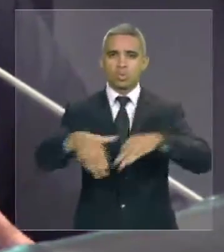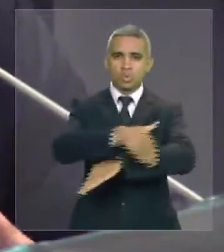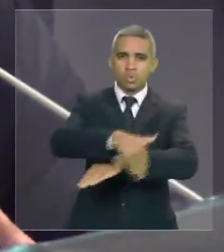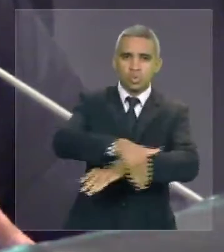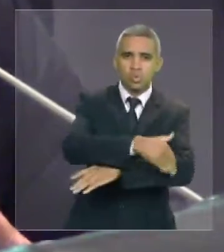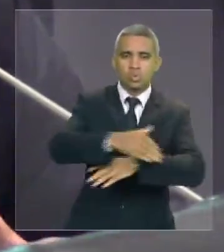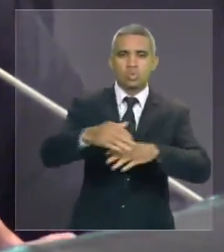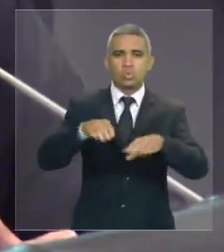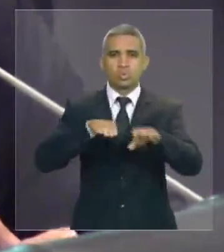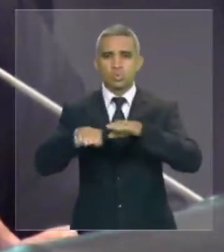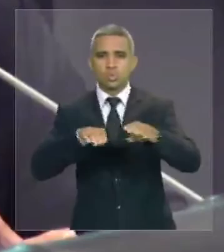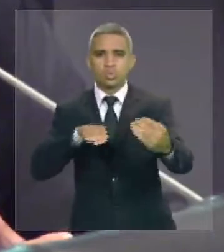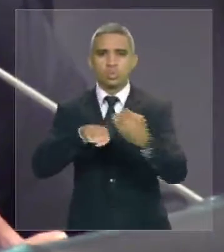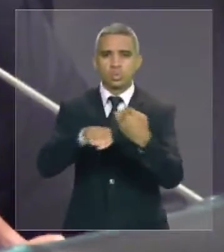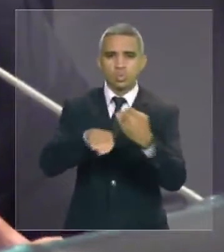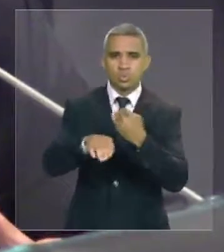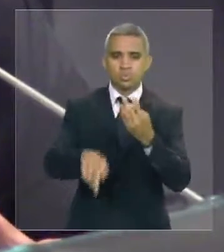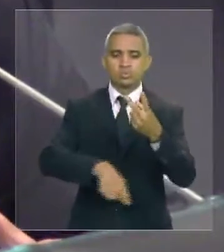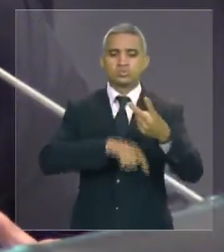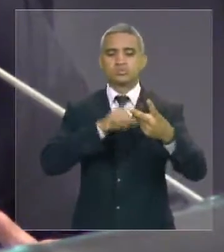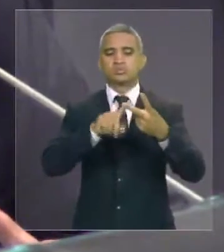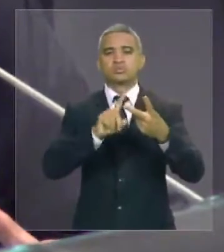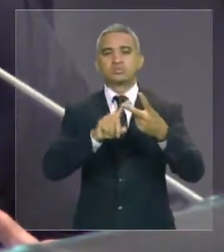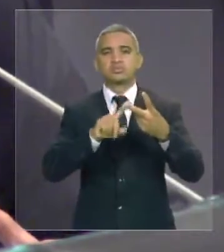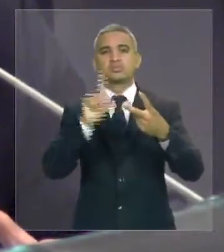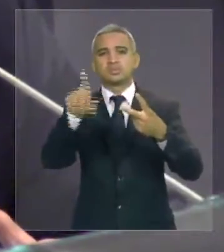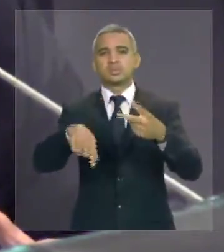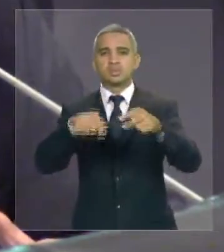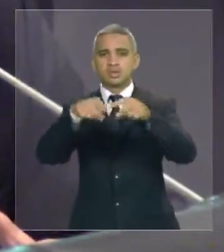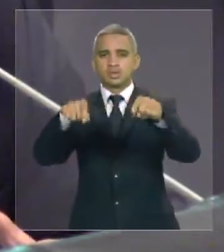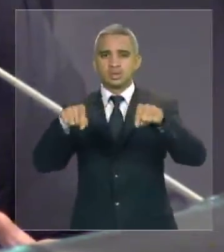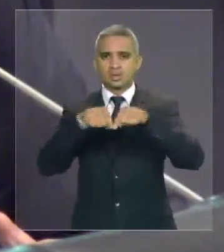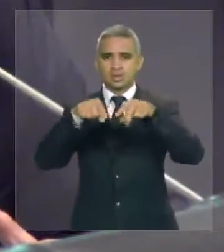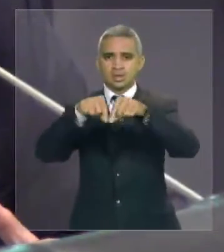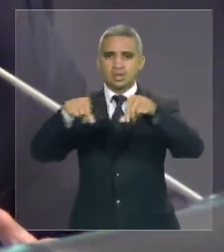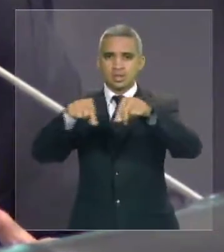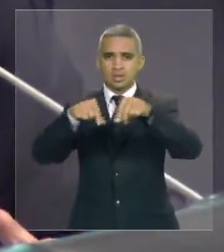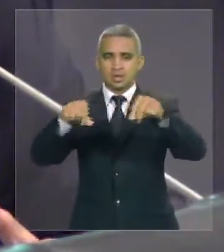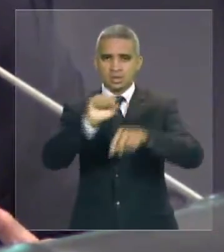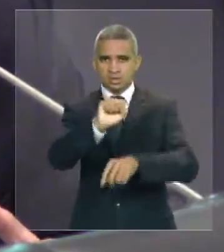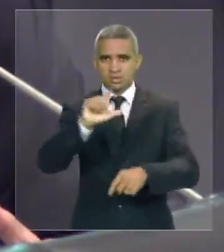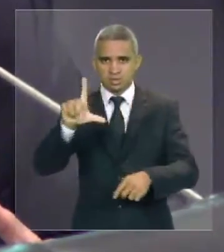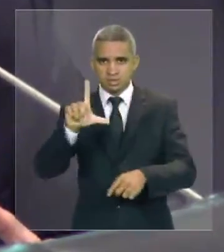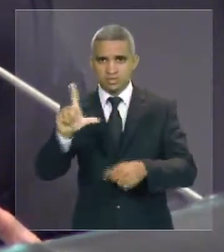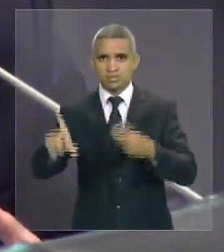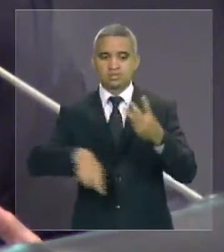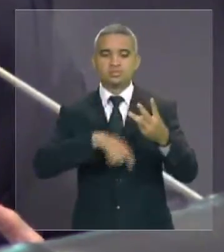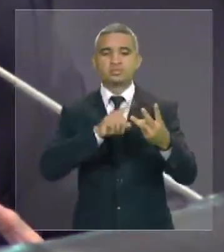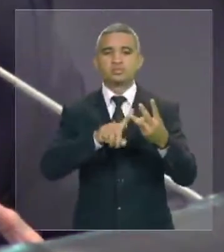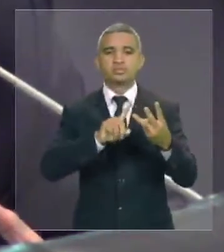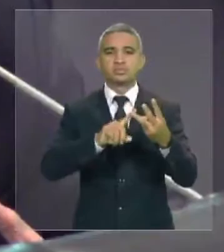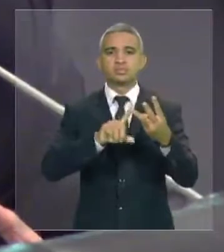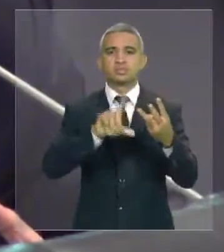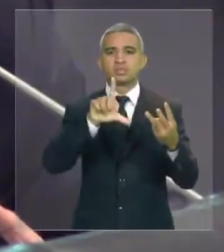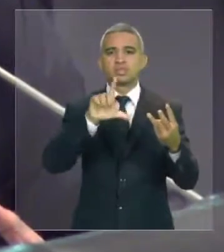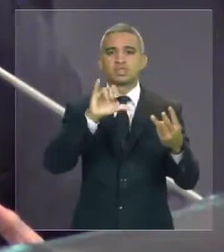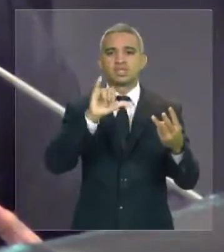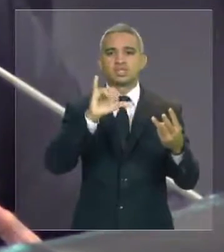Segundo, seria a regularização fundiária na Ilha de São Luís. E o terceiro seria a licitação